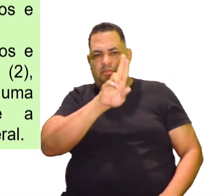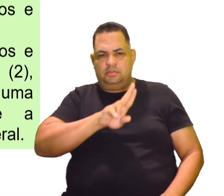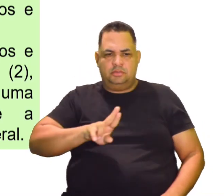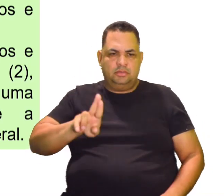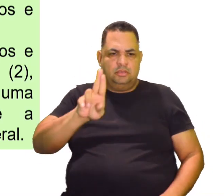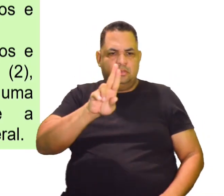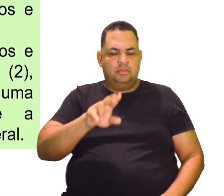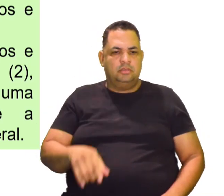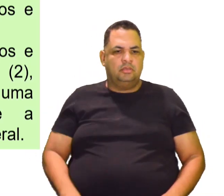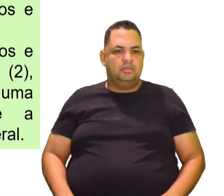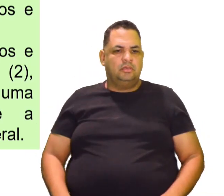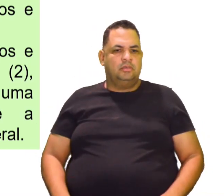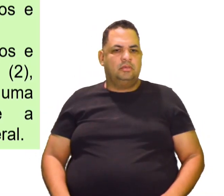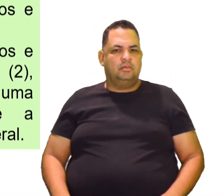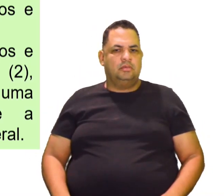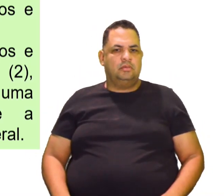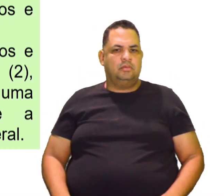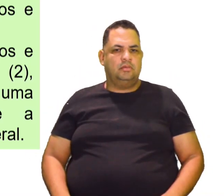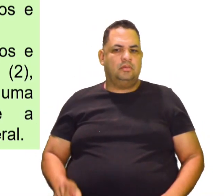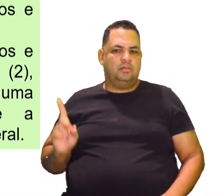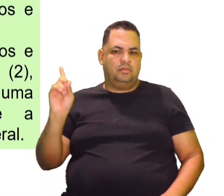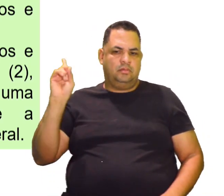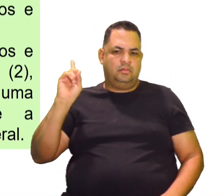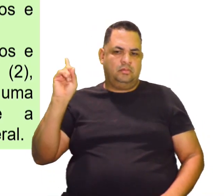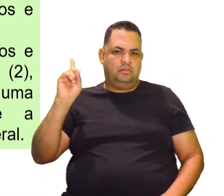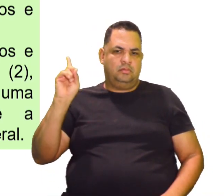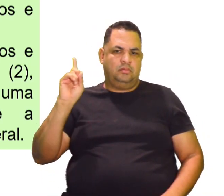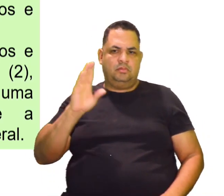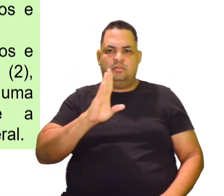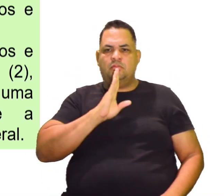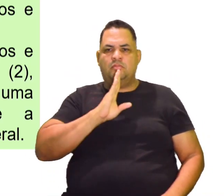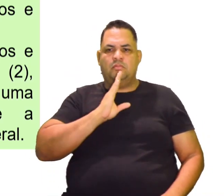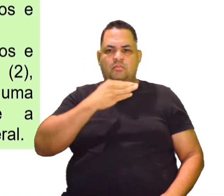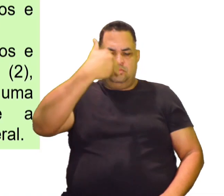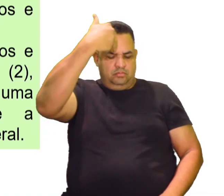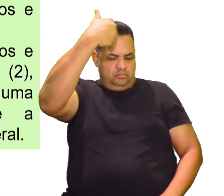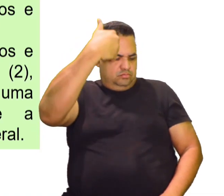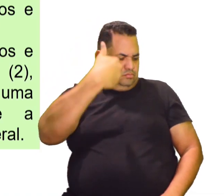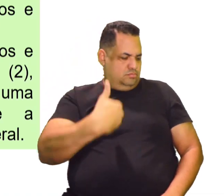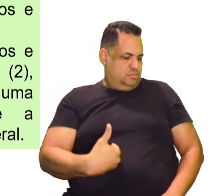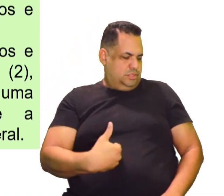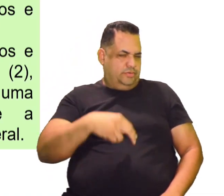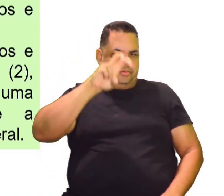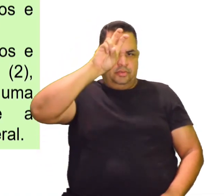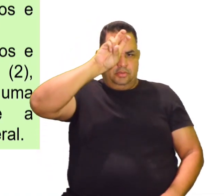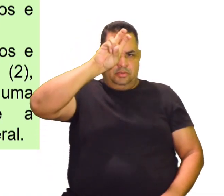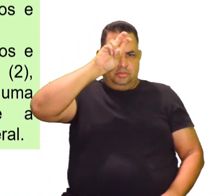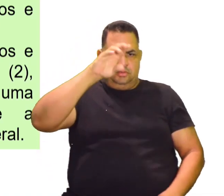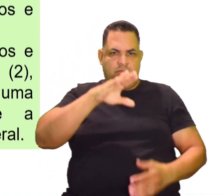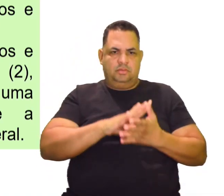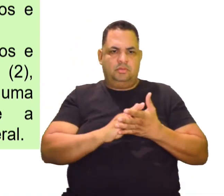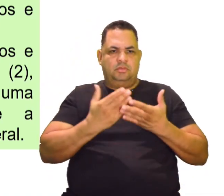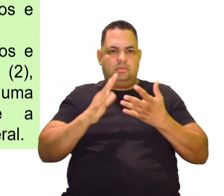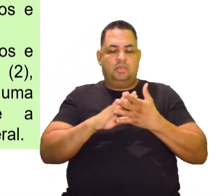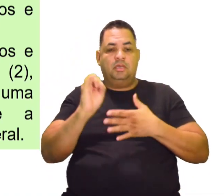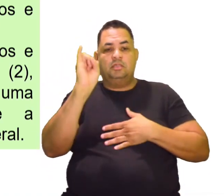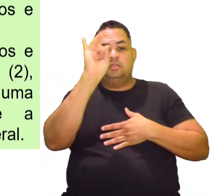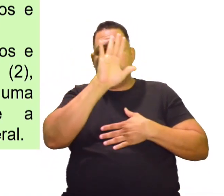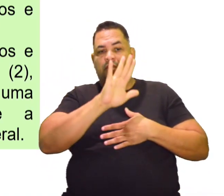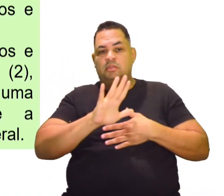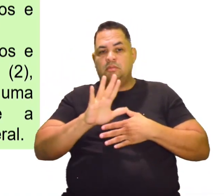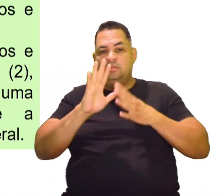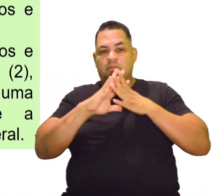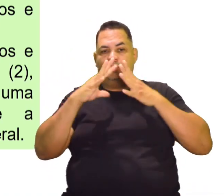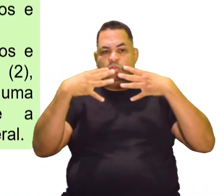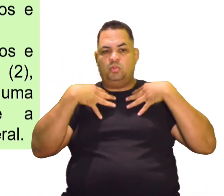utilizavam. Então, era conhecido então como perfil egípcio nas figuras humanas. A